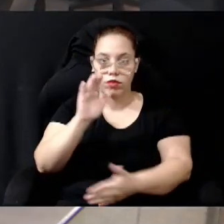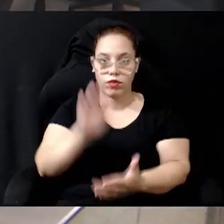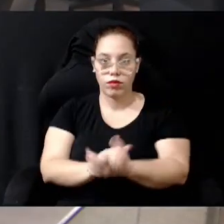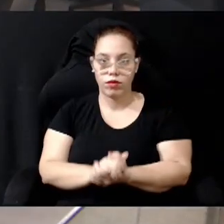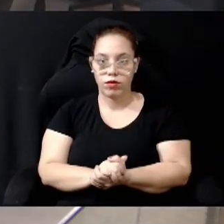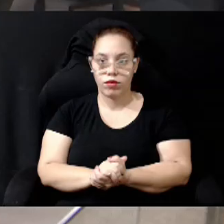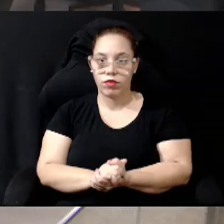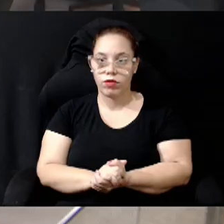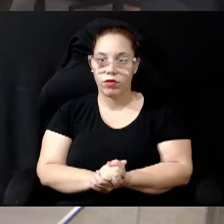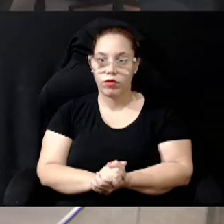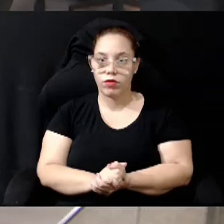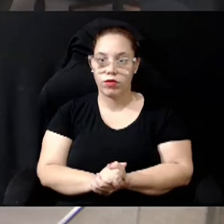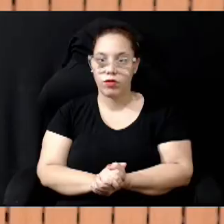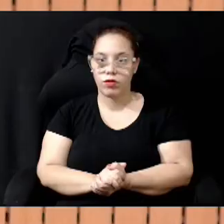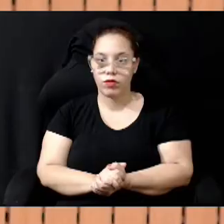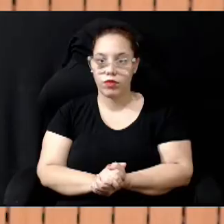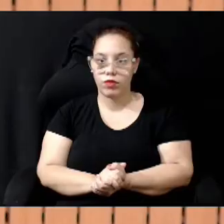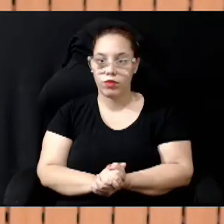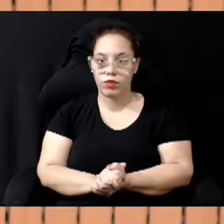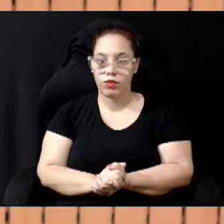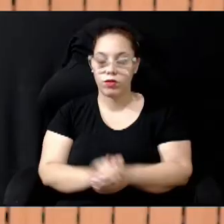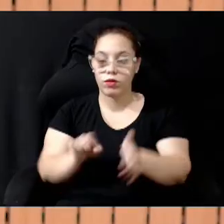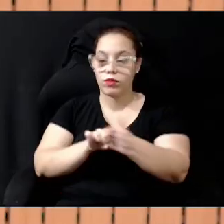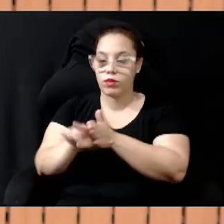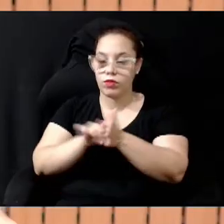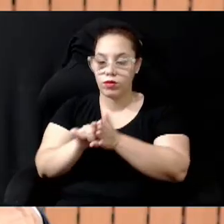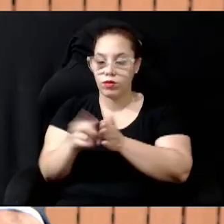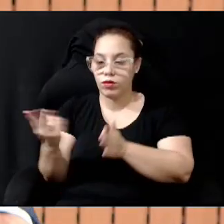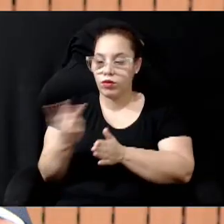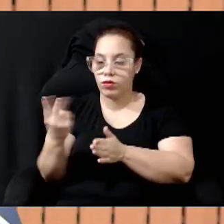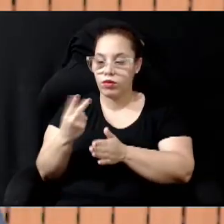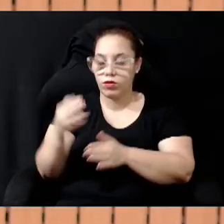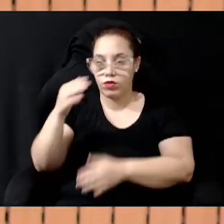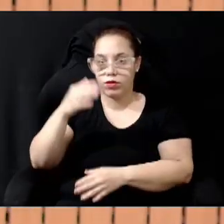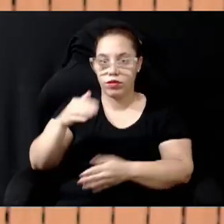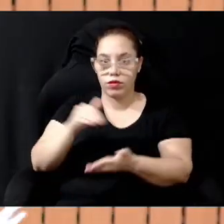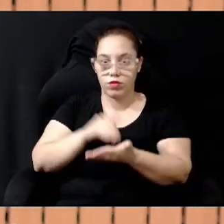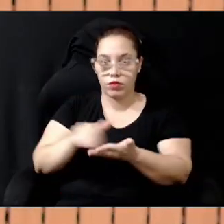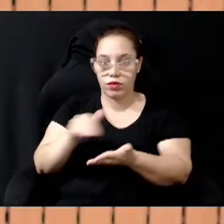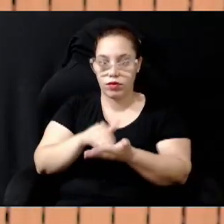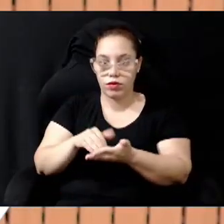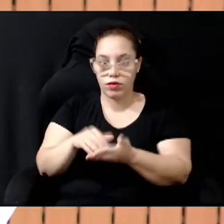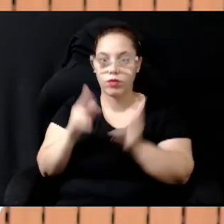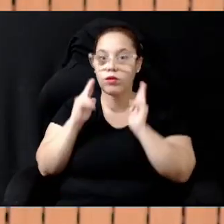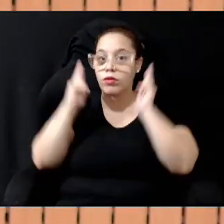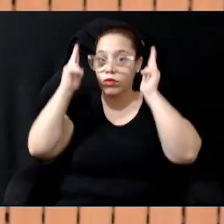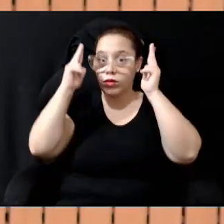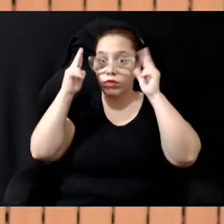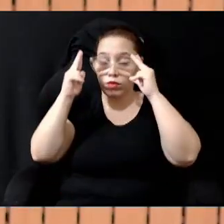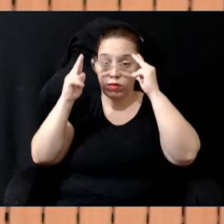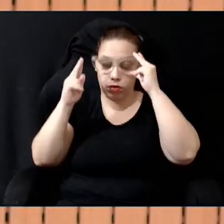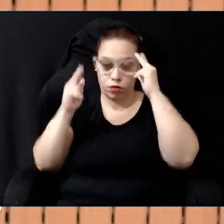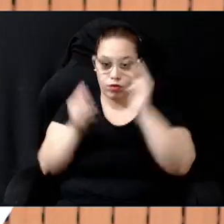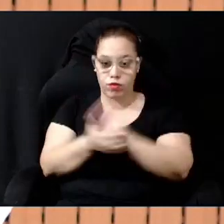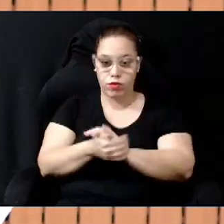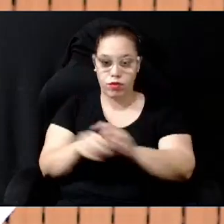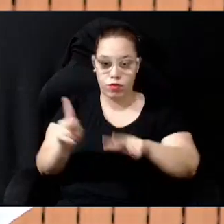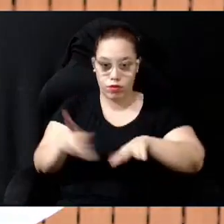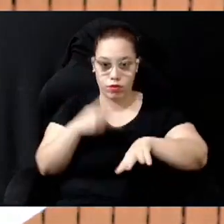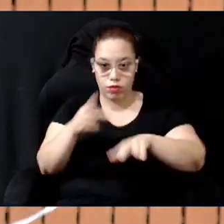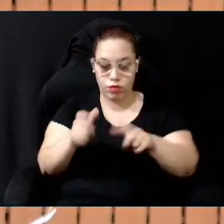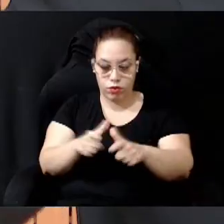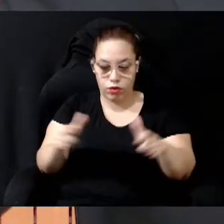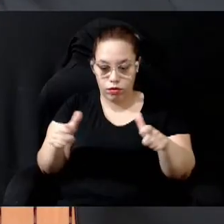Aprovado. Pergunto ao segundo secretário ad hoc, vereador Edivaldo Cabelo, se há vereador inscrito no grande